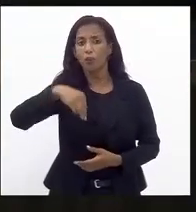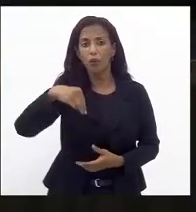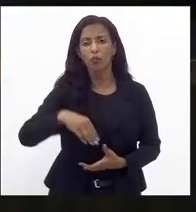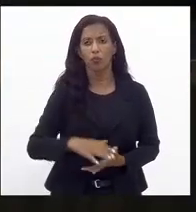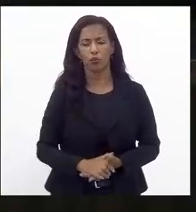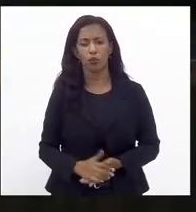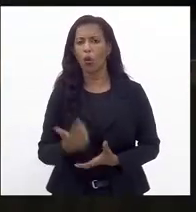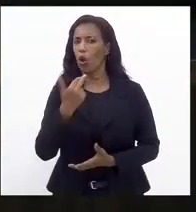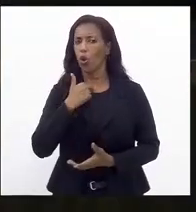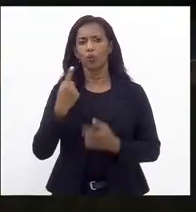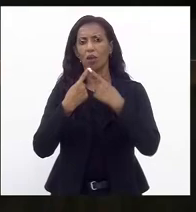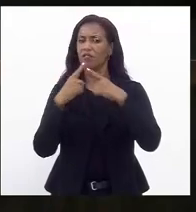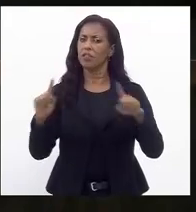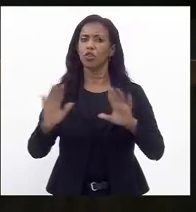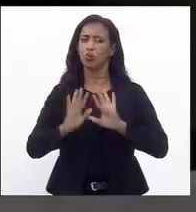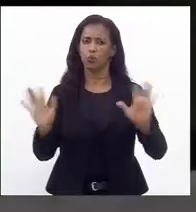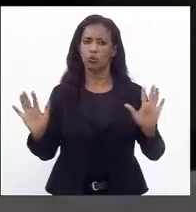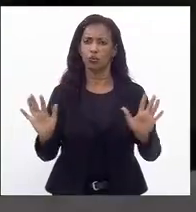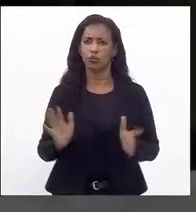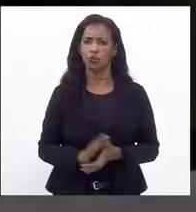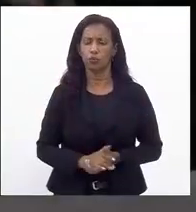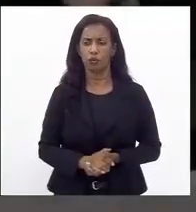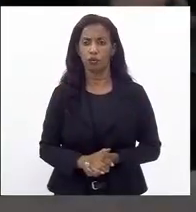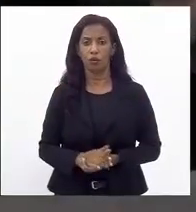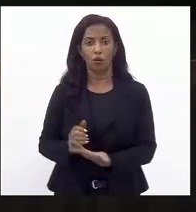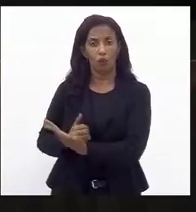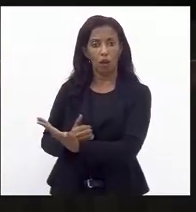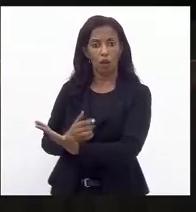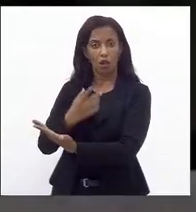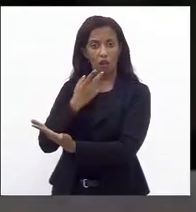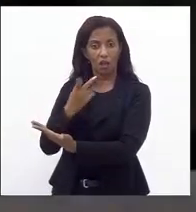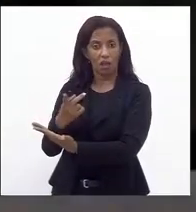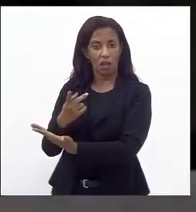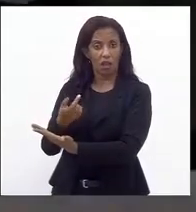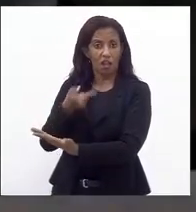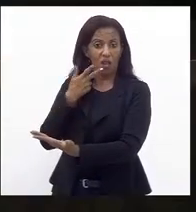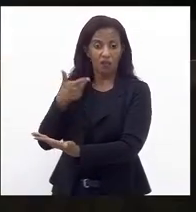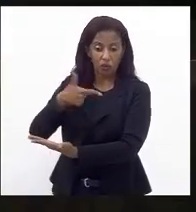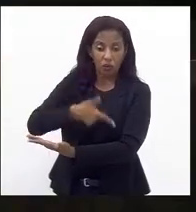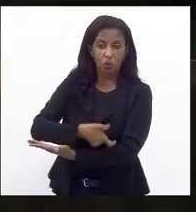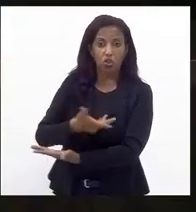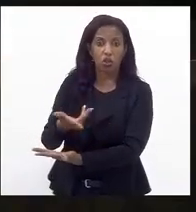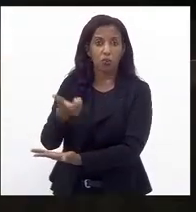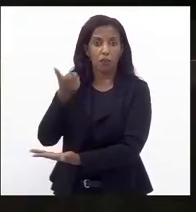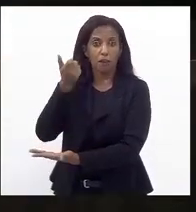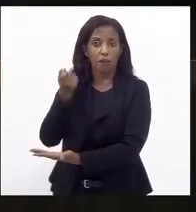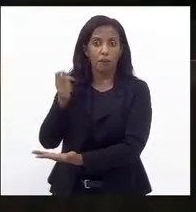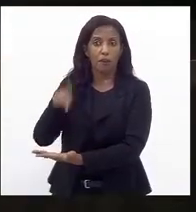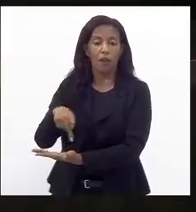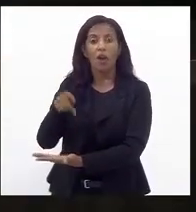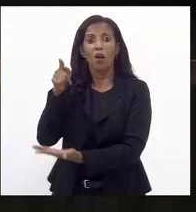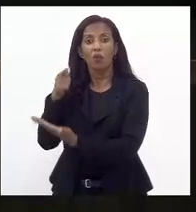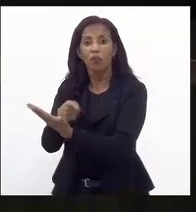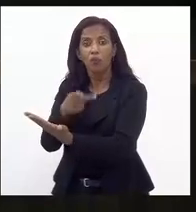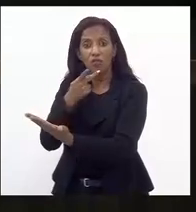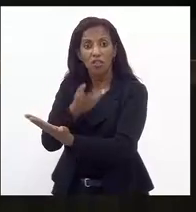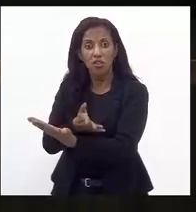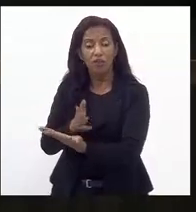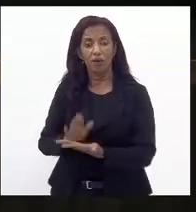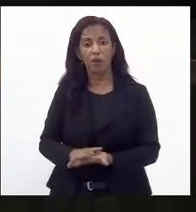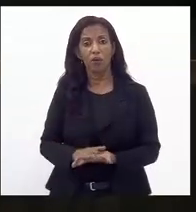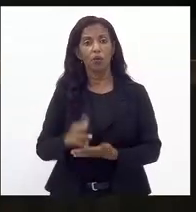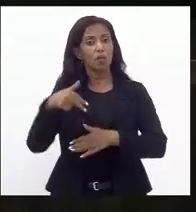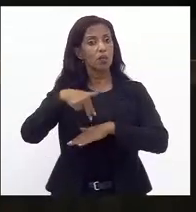cada um mas não dá para fazer discos o deputado fez o discurso mas eu resgatou aquele quer ver você lembra de levar ele que vai acontecer eu já